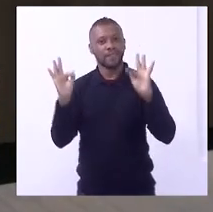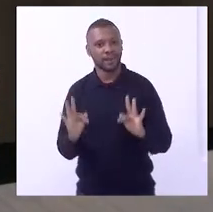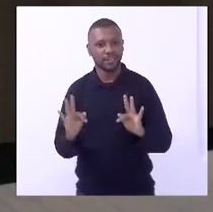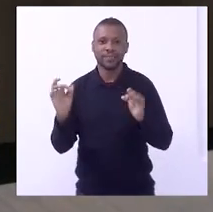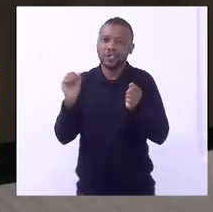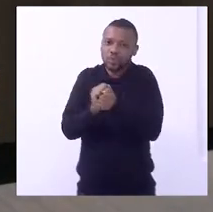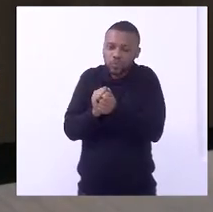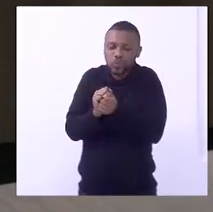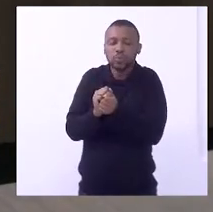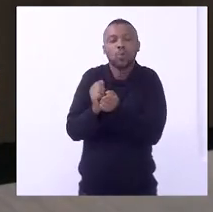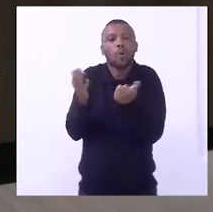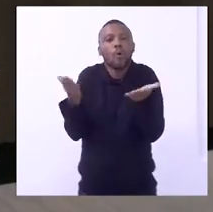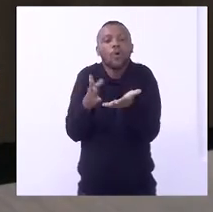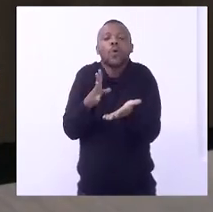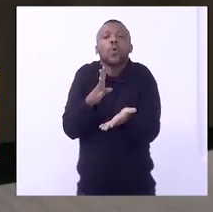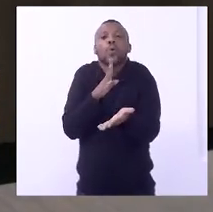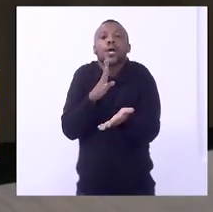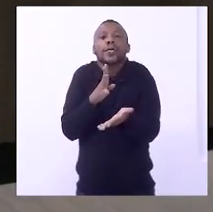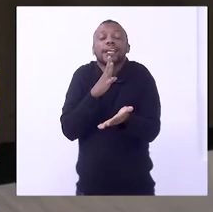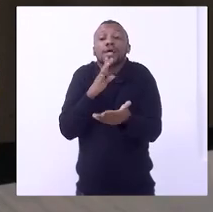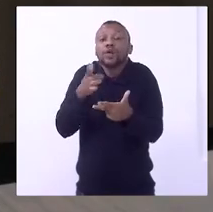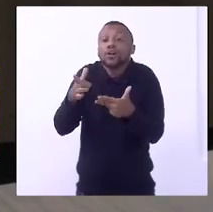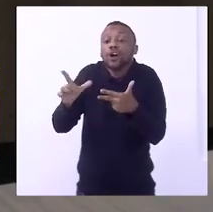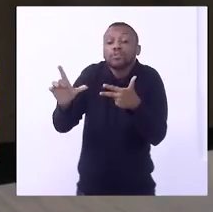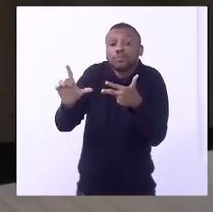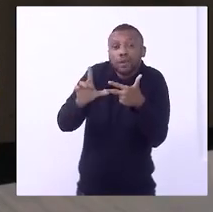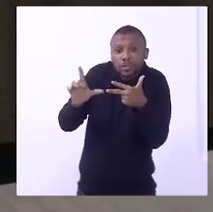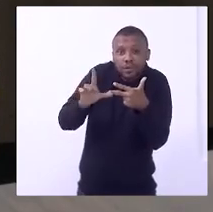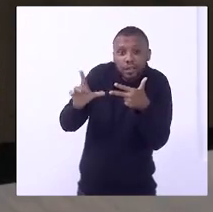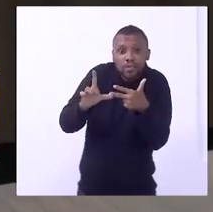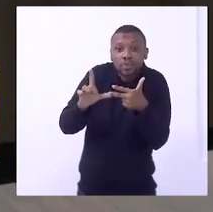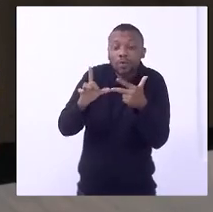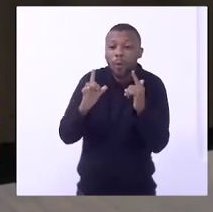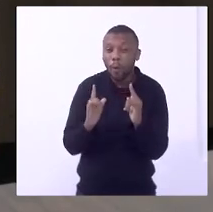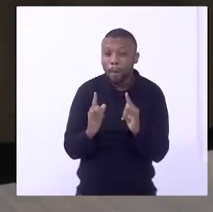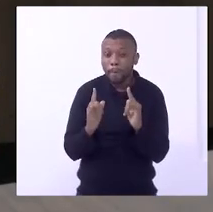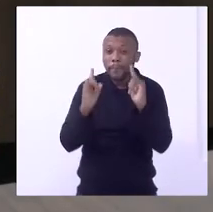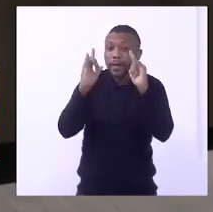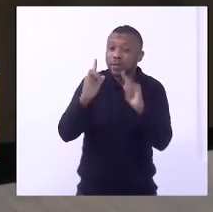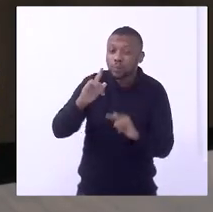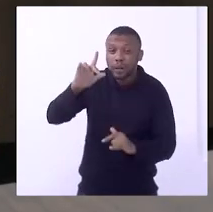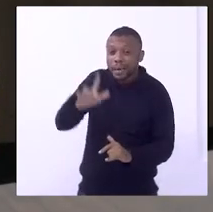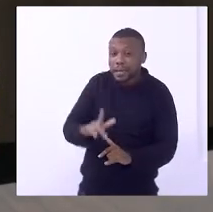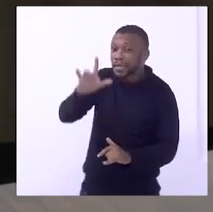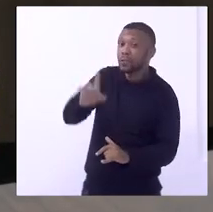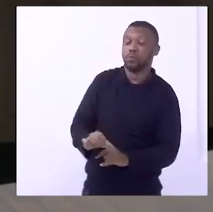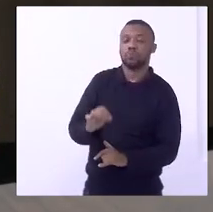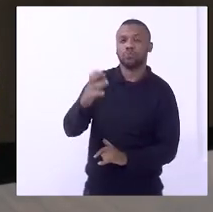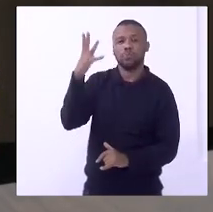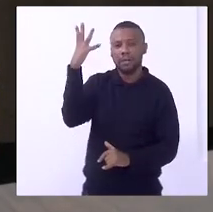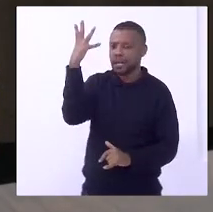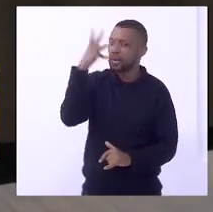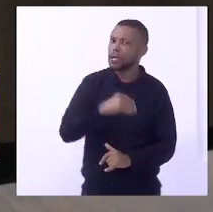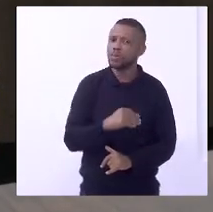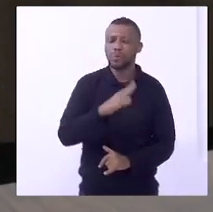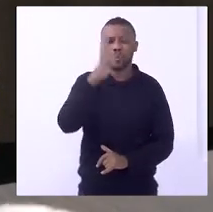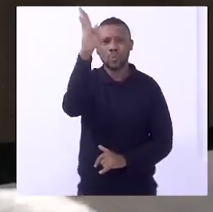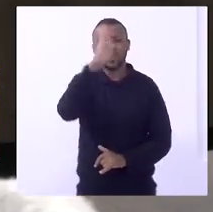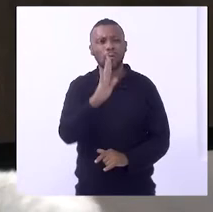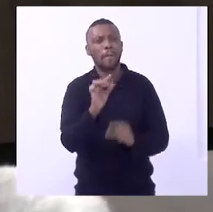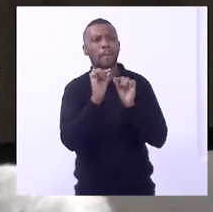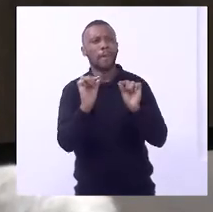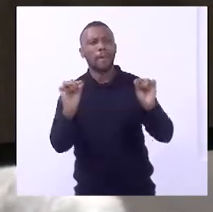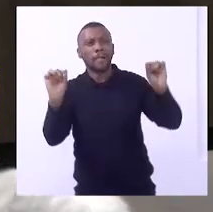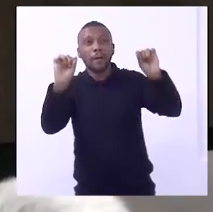hoje, conhecendo o nosso Poder Legislativo. É o prédio mais lindo de todo o Brasil, de todas as Assembleias